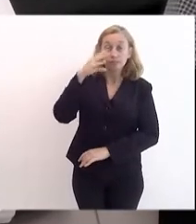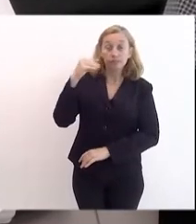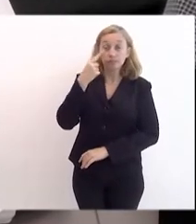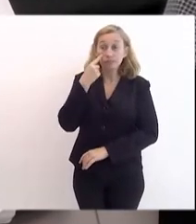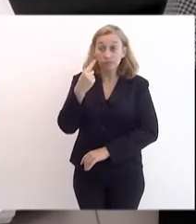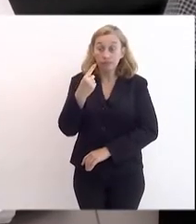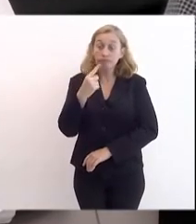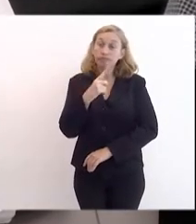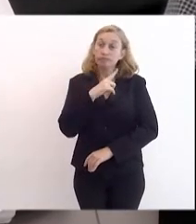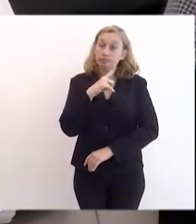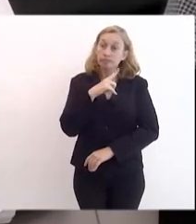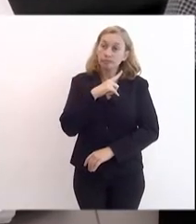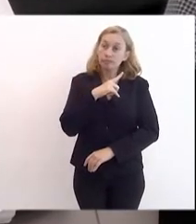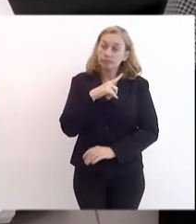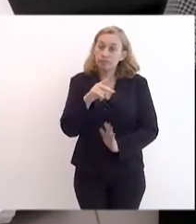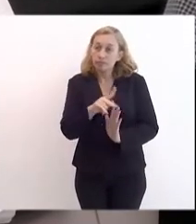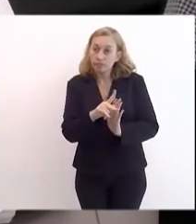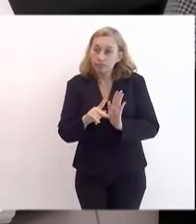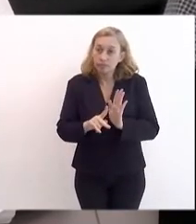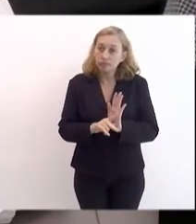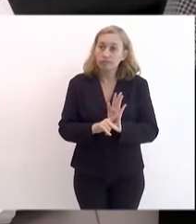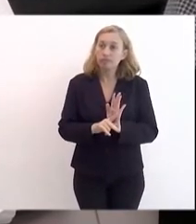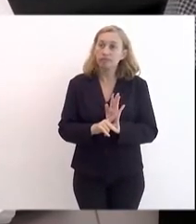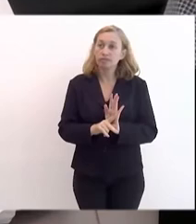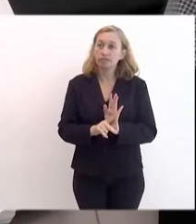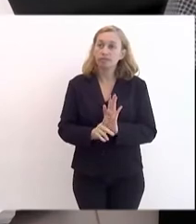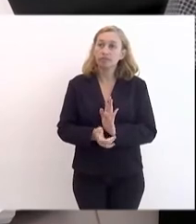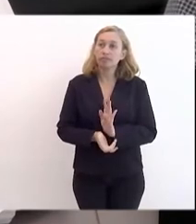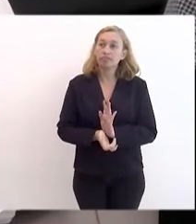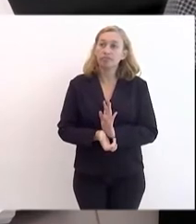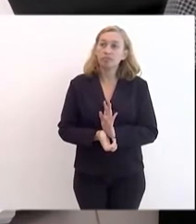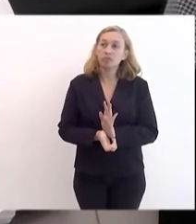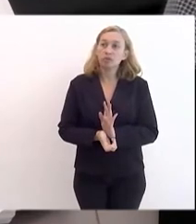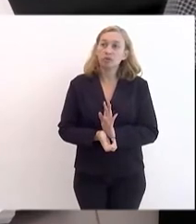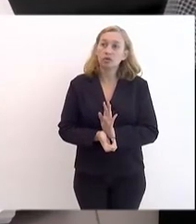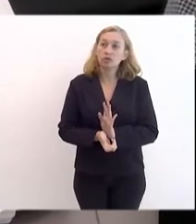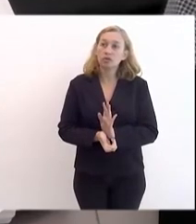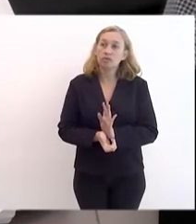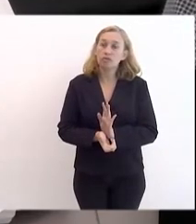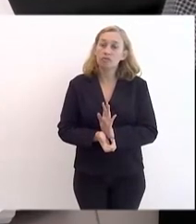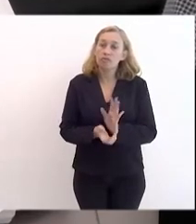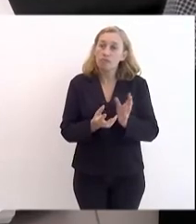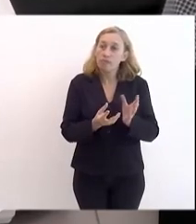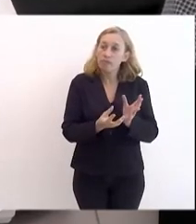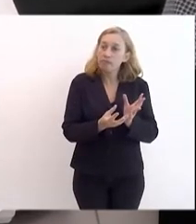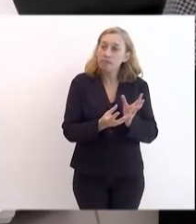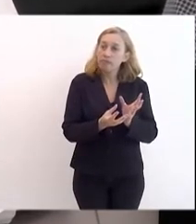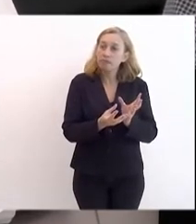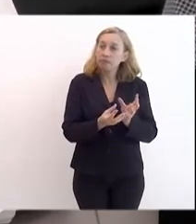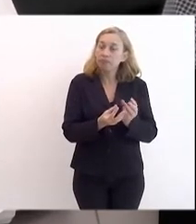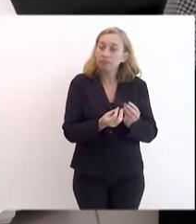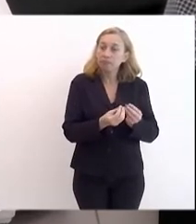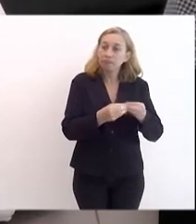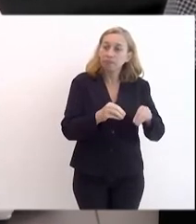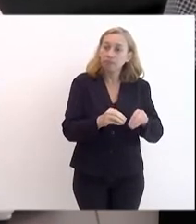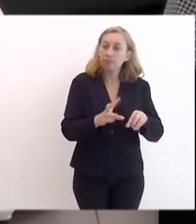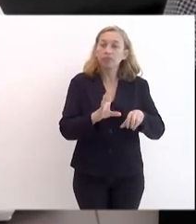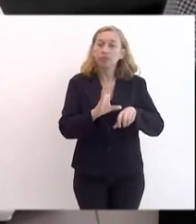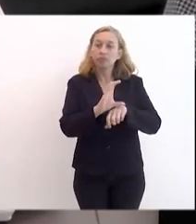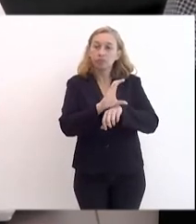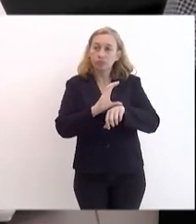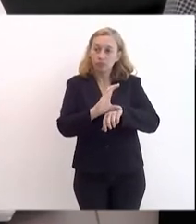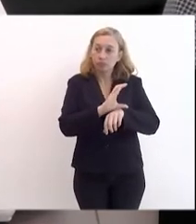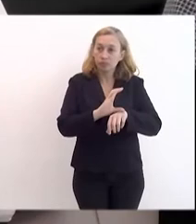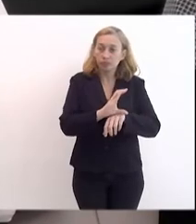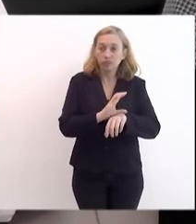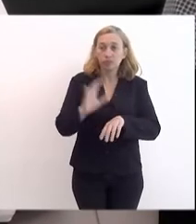havia alguma coisa nesse projeto que chocasse com a Constituição Federal e